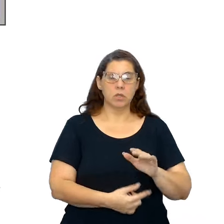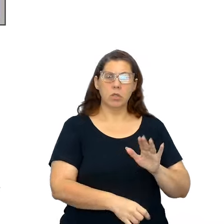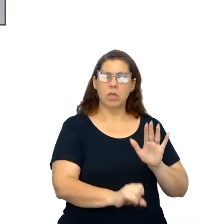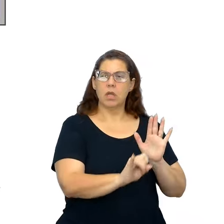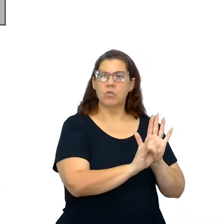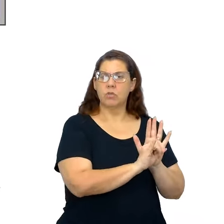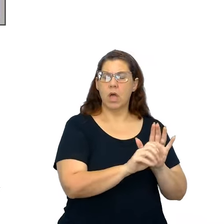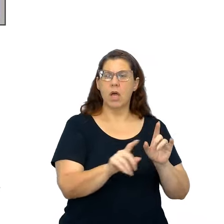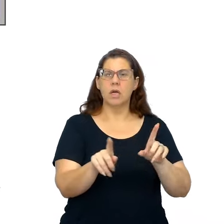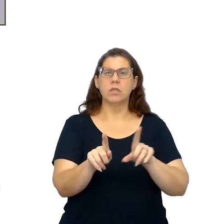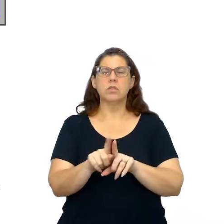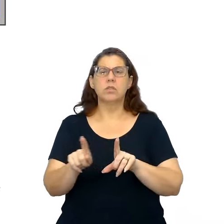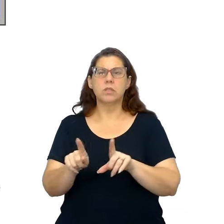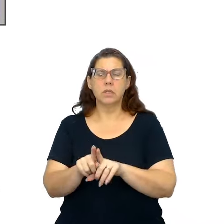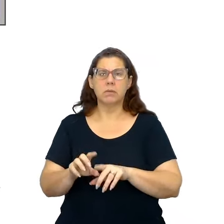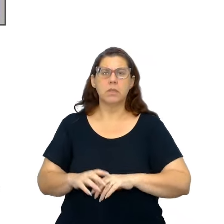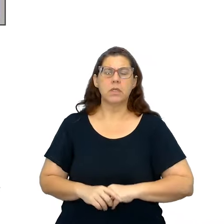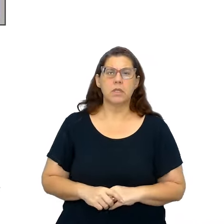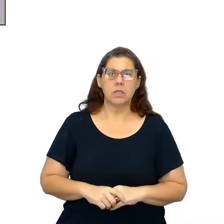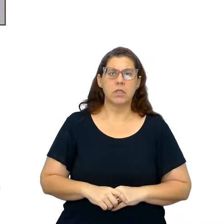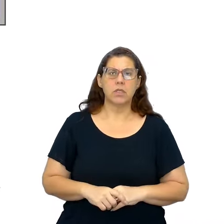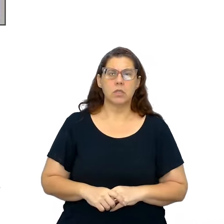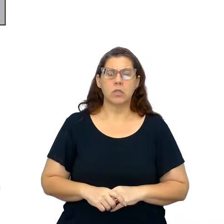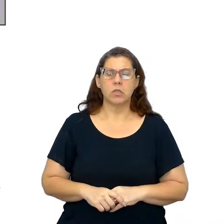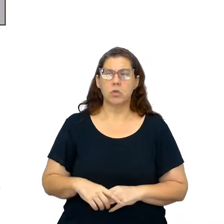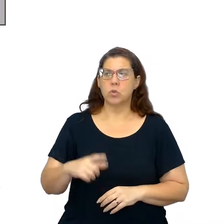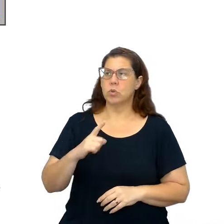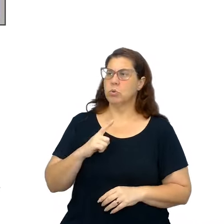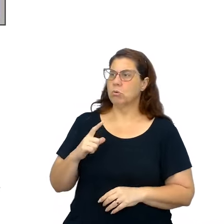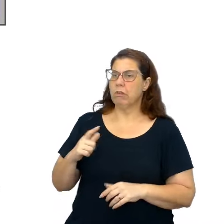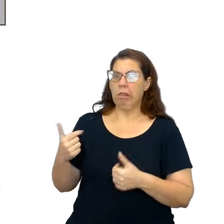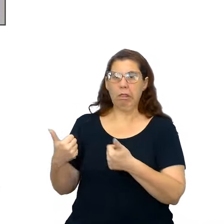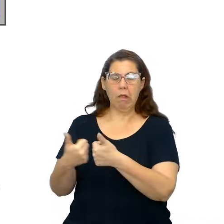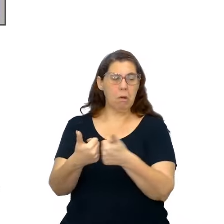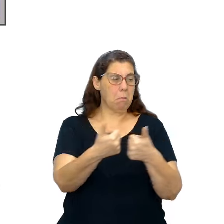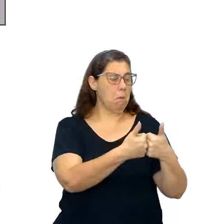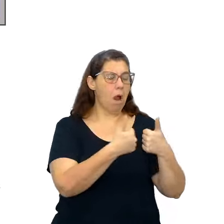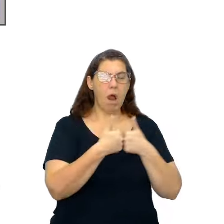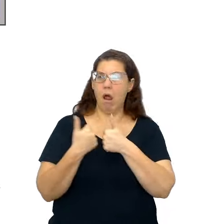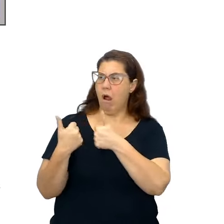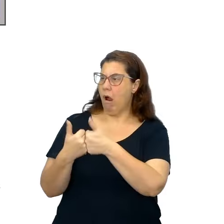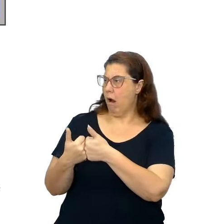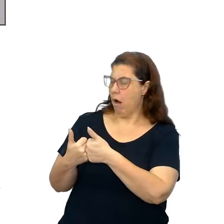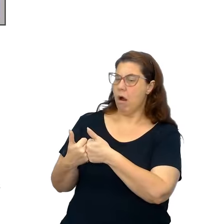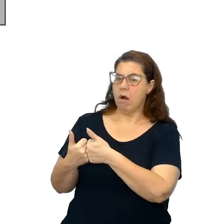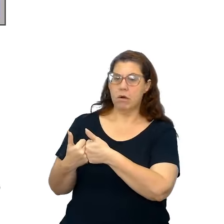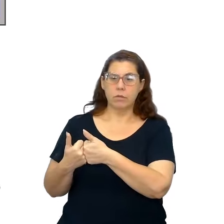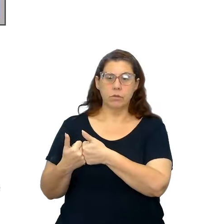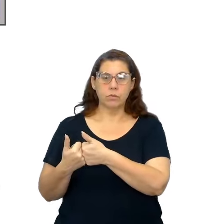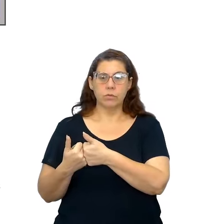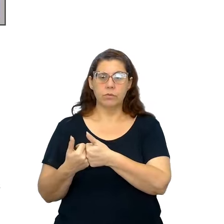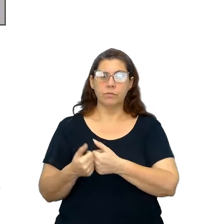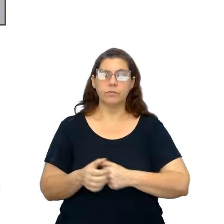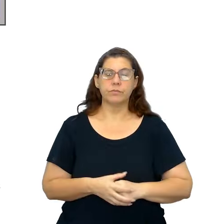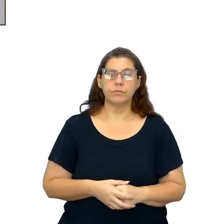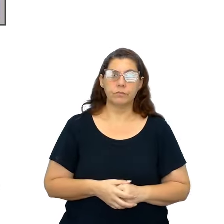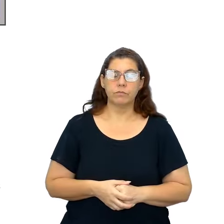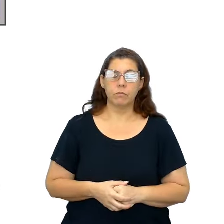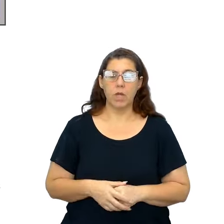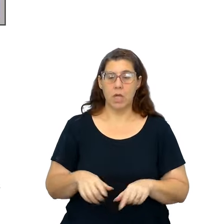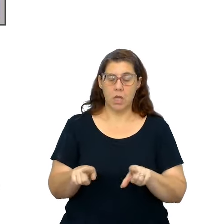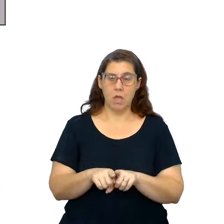identidade, o seu entorno, a complexidade do seu entorno, do seu lar, né, e o